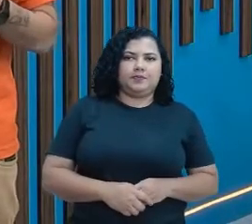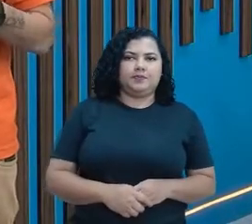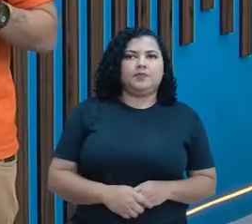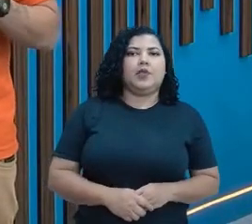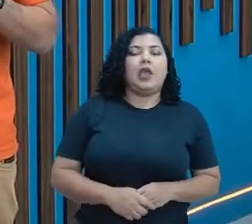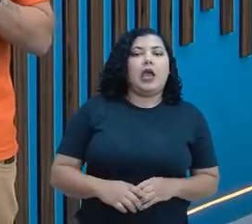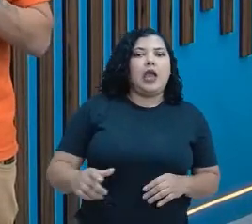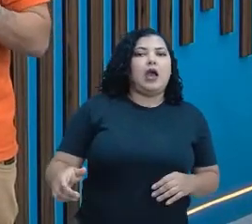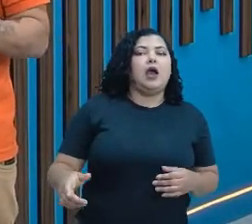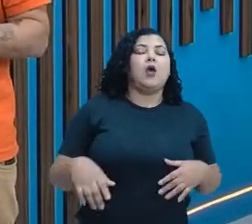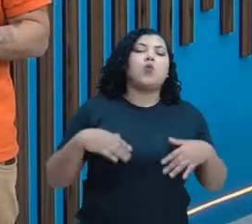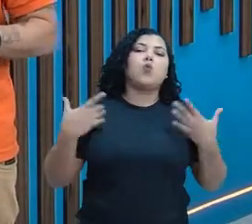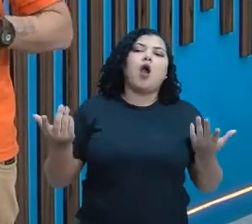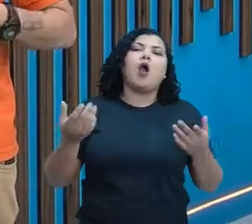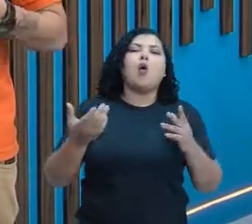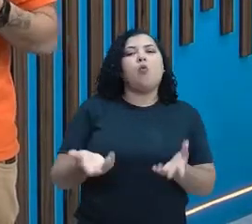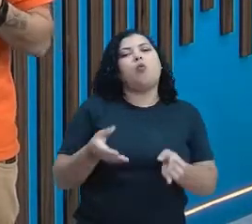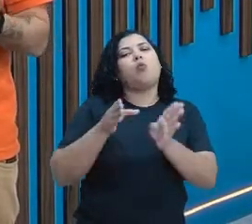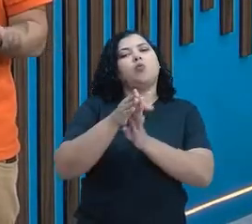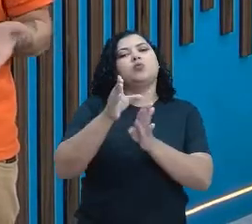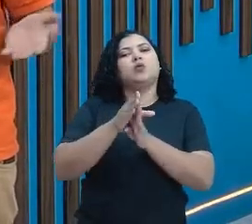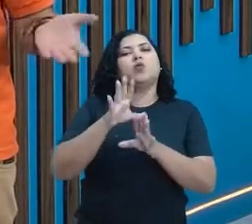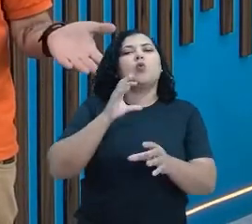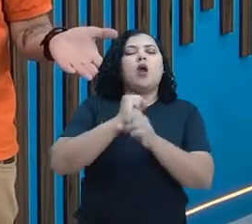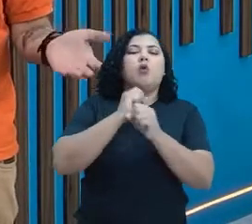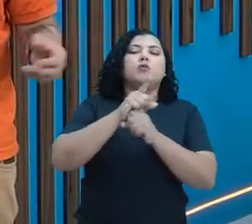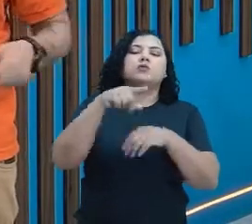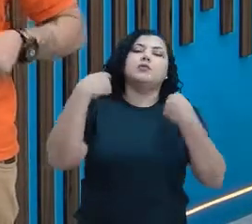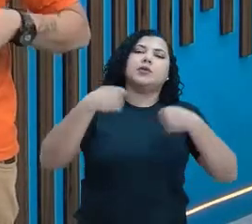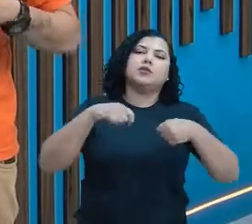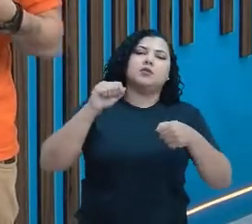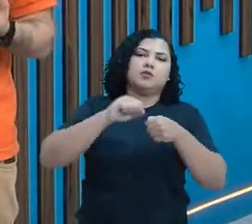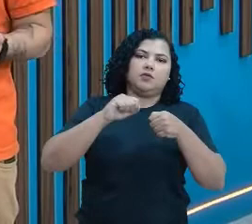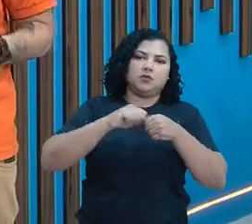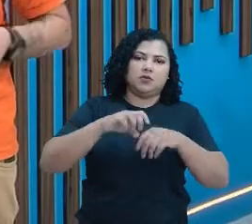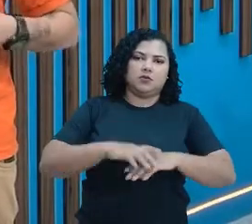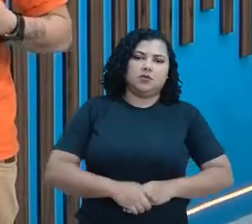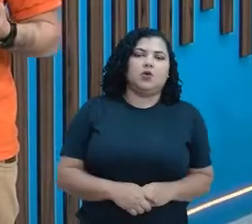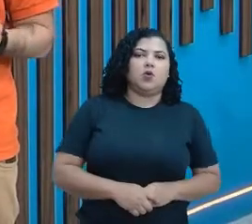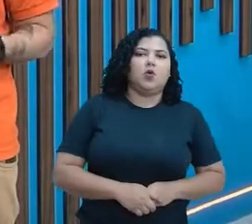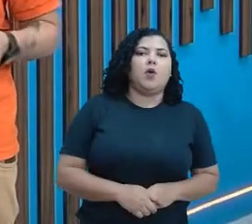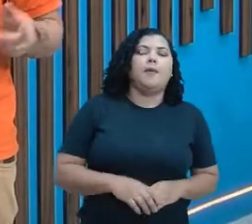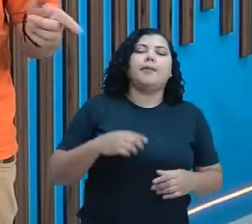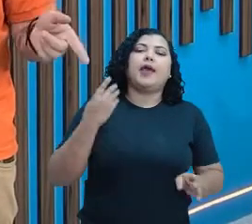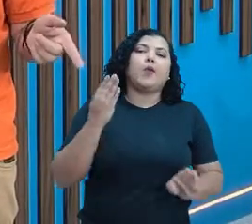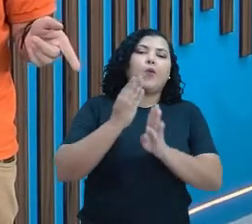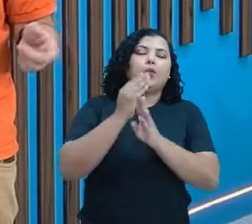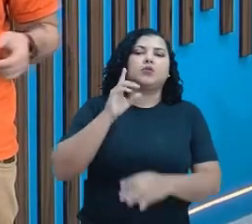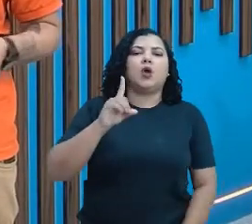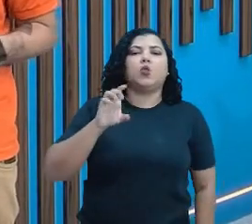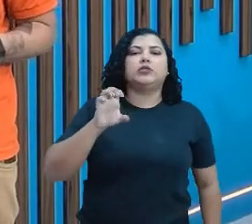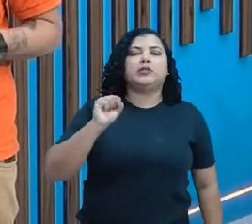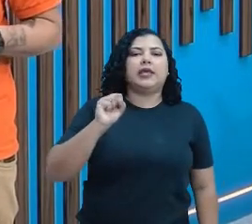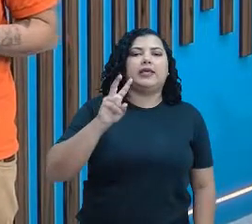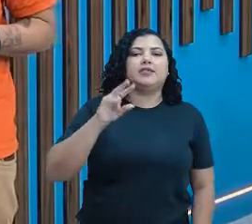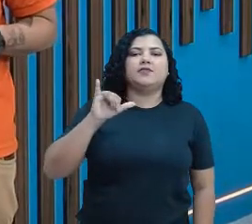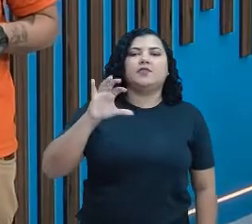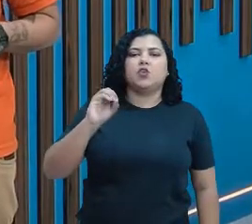qual é a sugestão? O cálculo que você vai precisar fazer, ou seja, o desvio padrão daquela terceira equipe ali